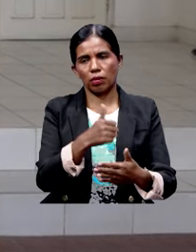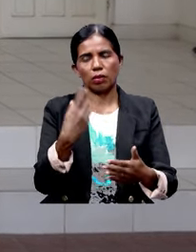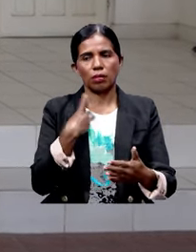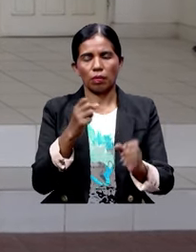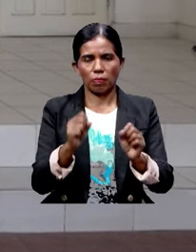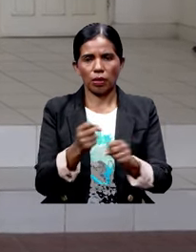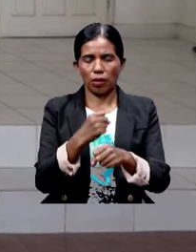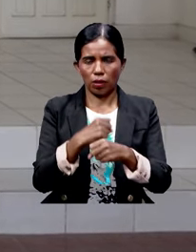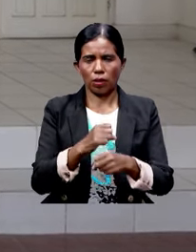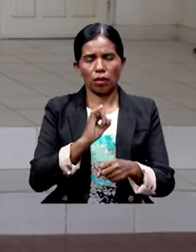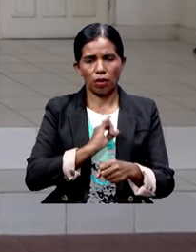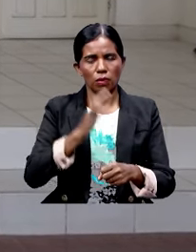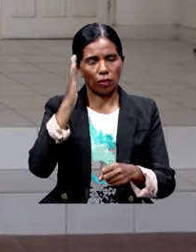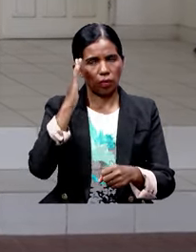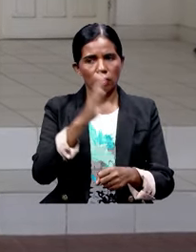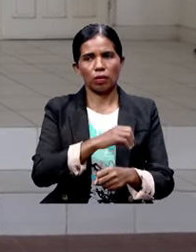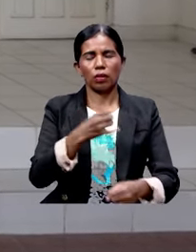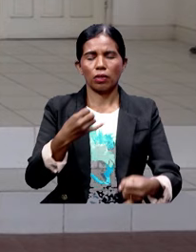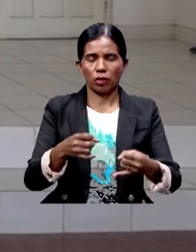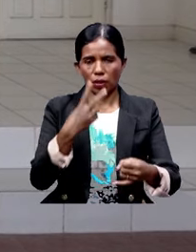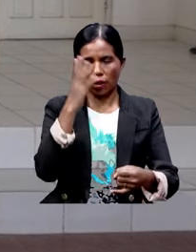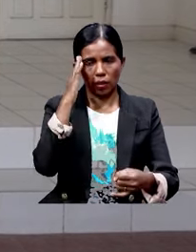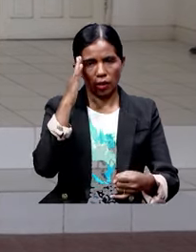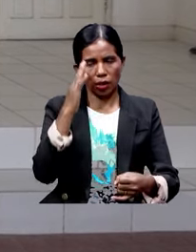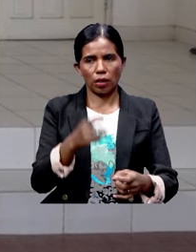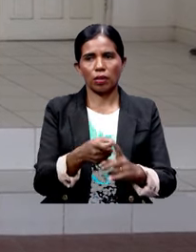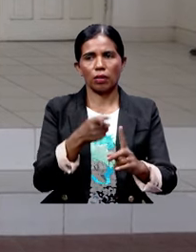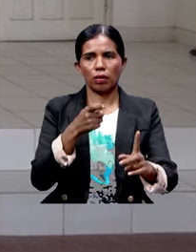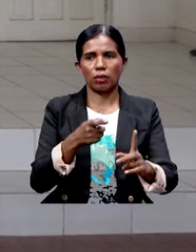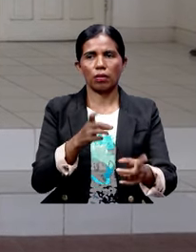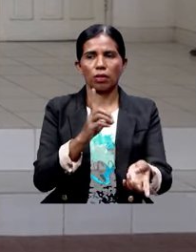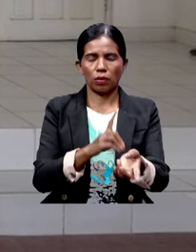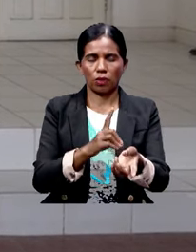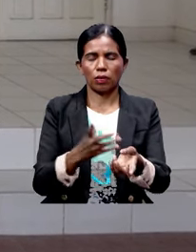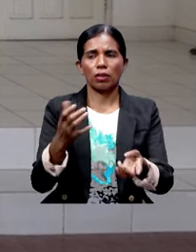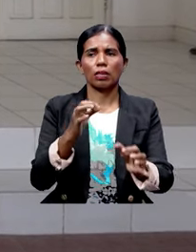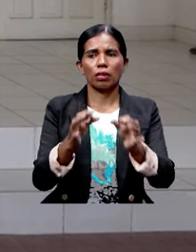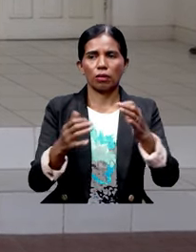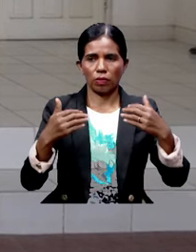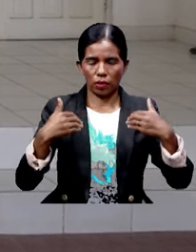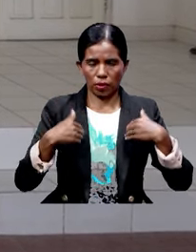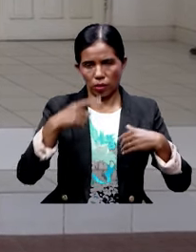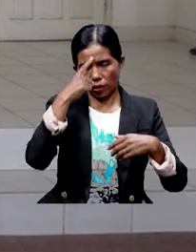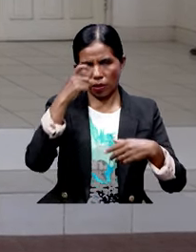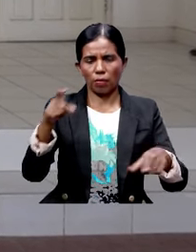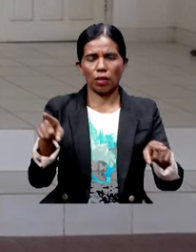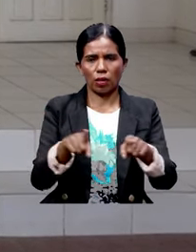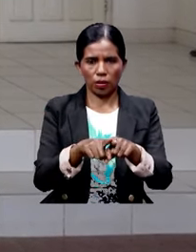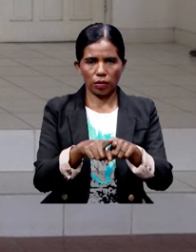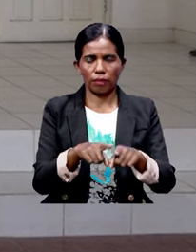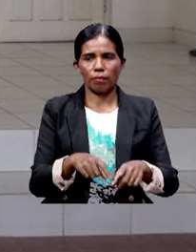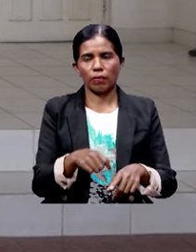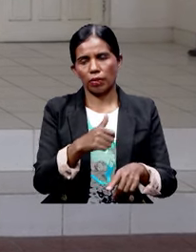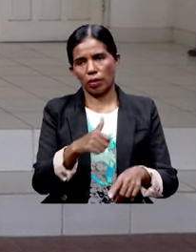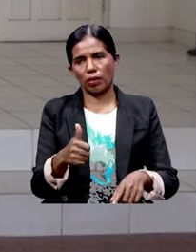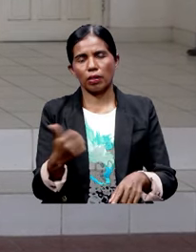halo ona ine or se justifica né e atestar o médico ari e tama hanesan se balo dia